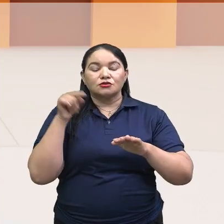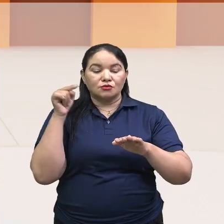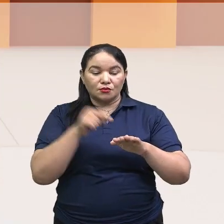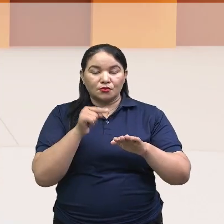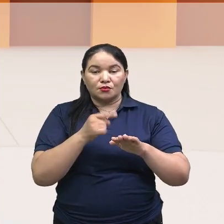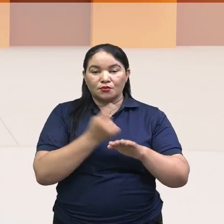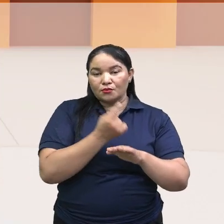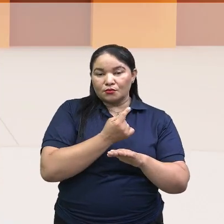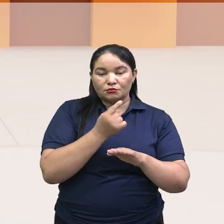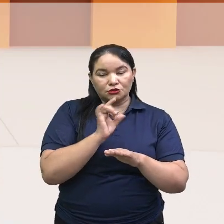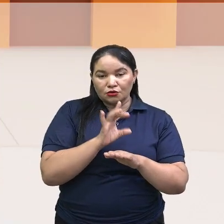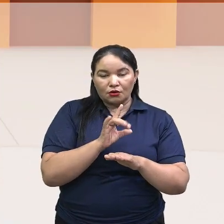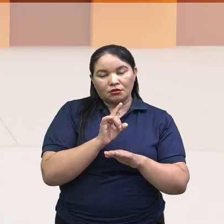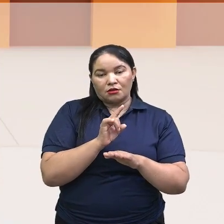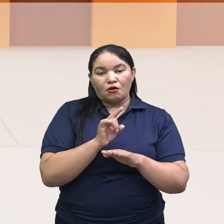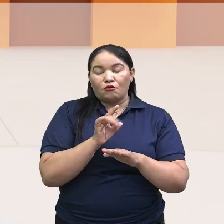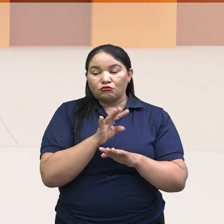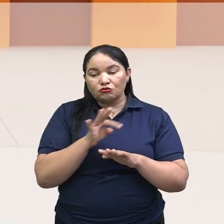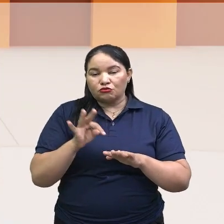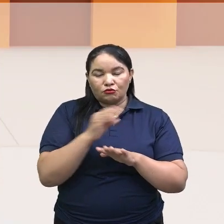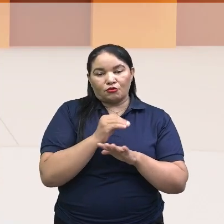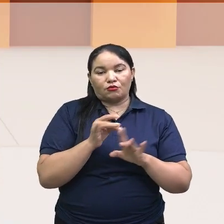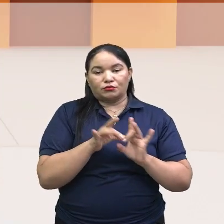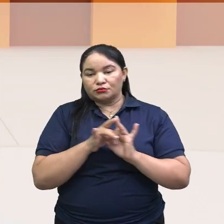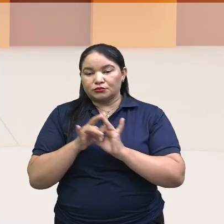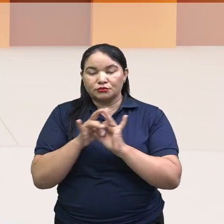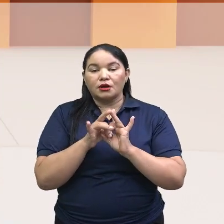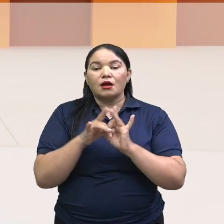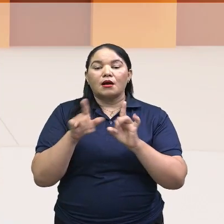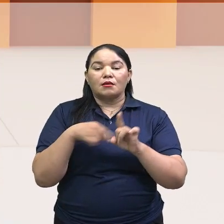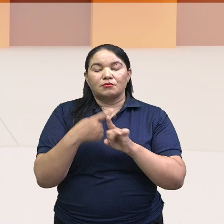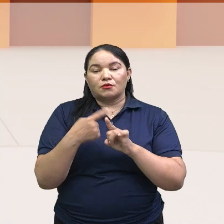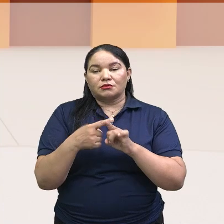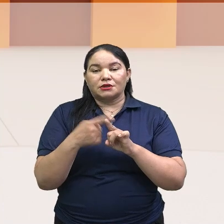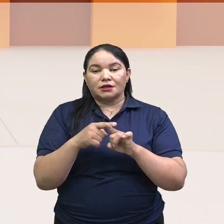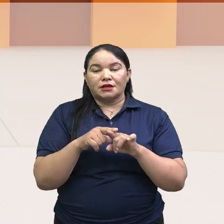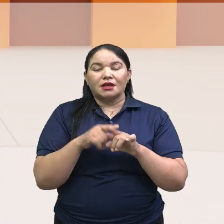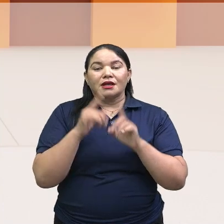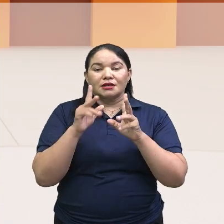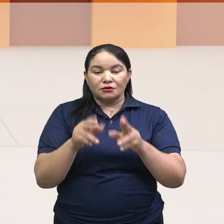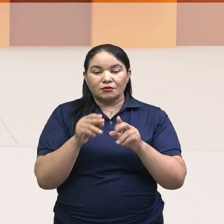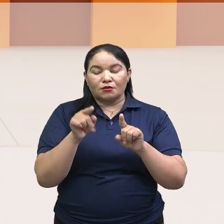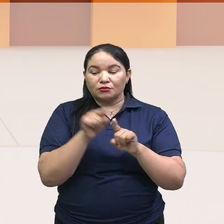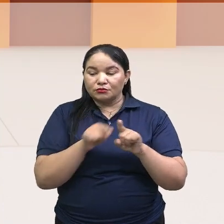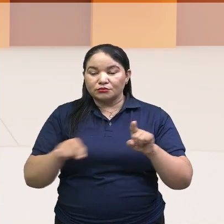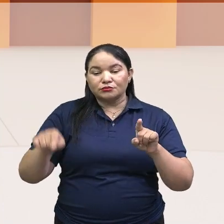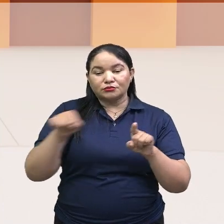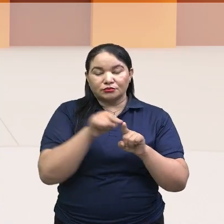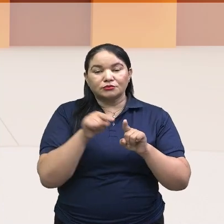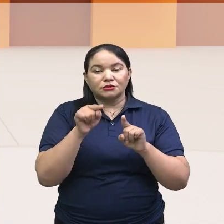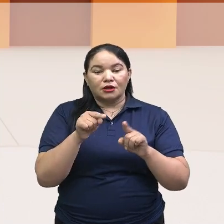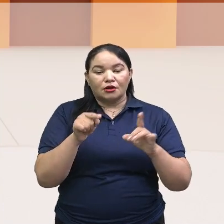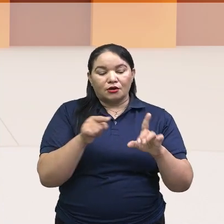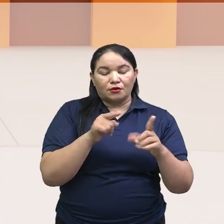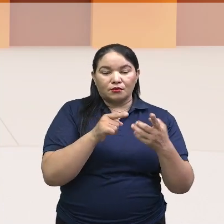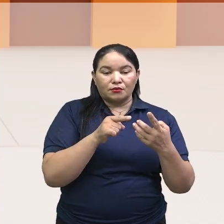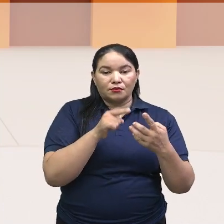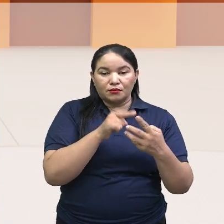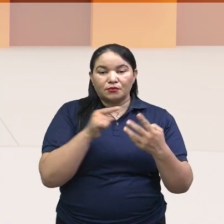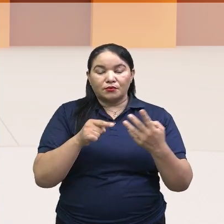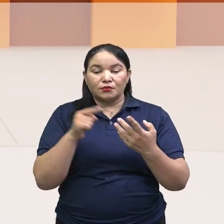demais. Por isso, essa é uma formação circular, como nós estamos mostrando aqui para